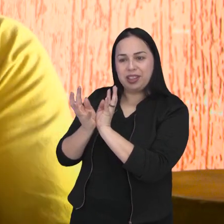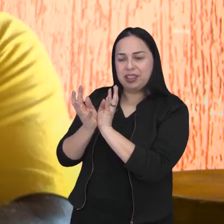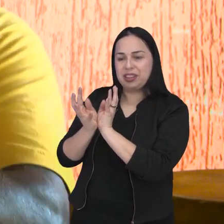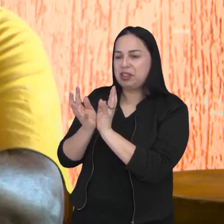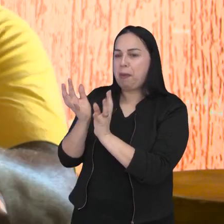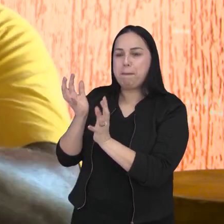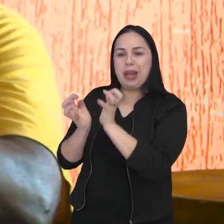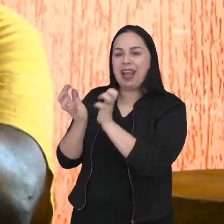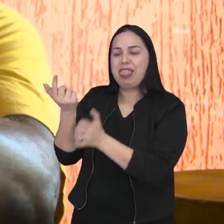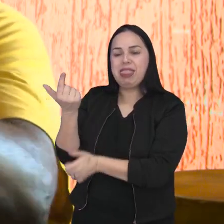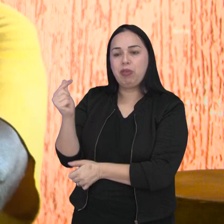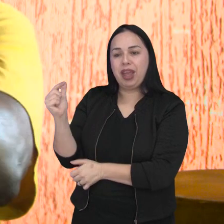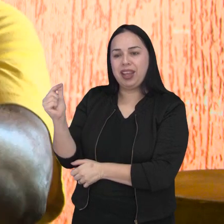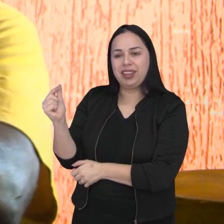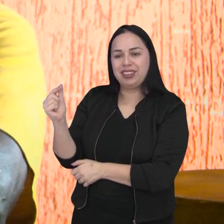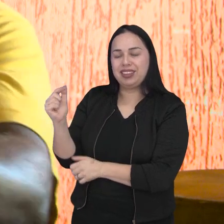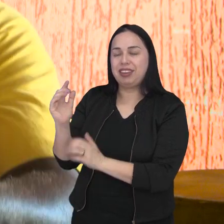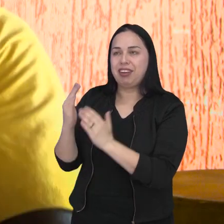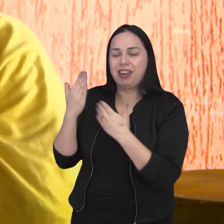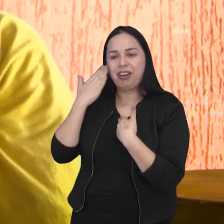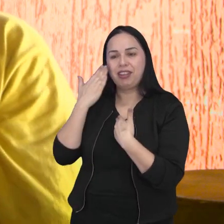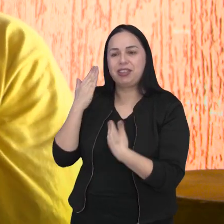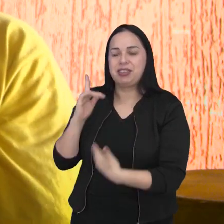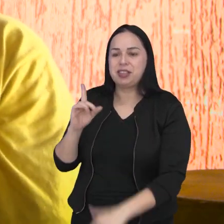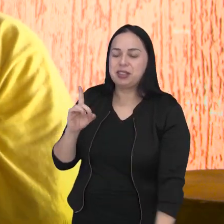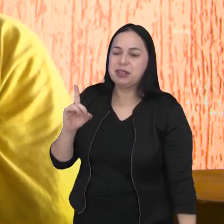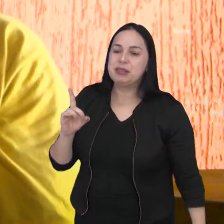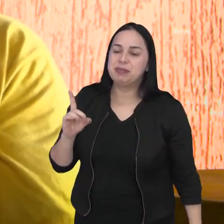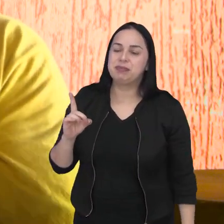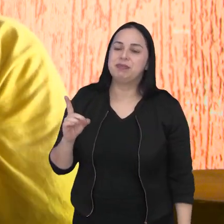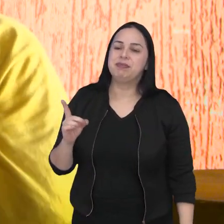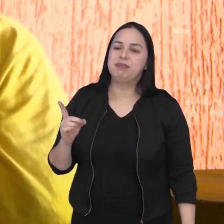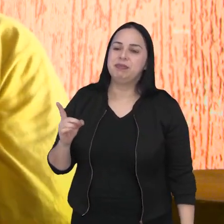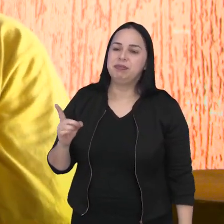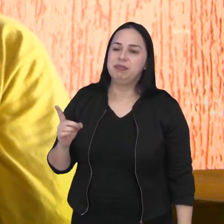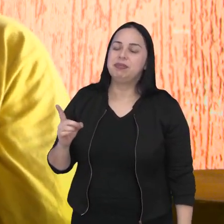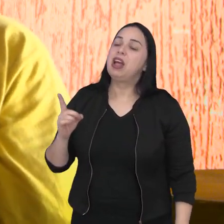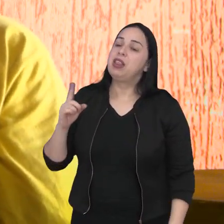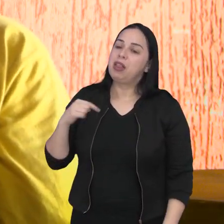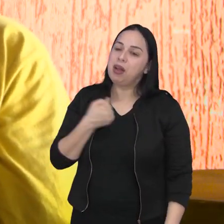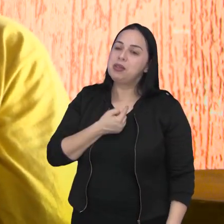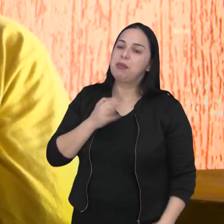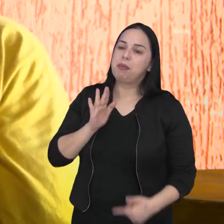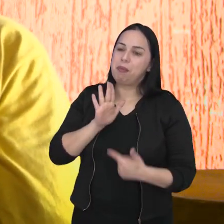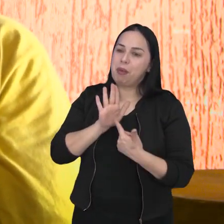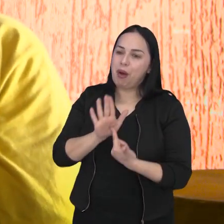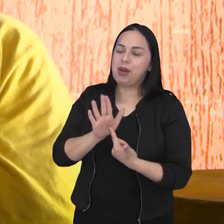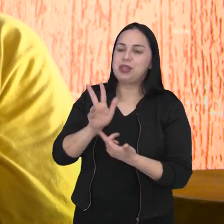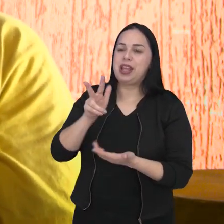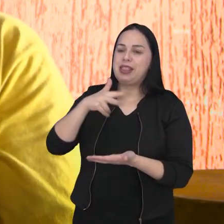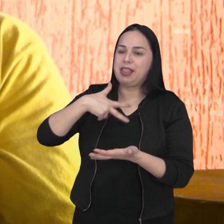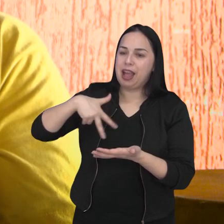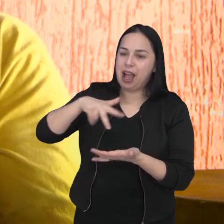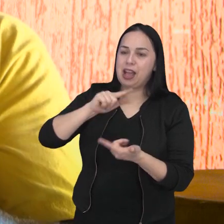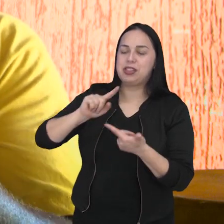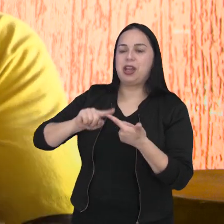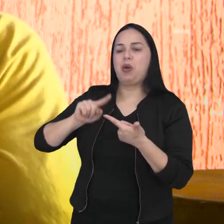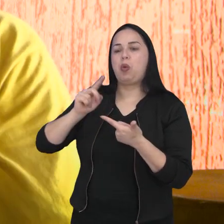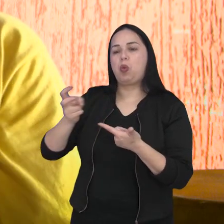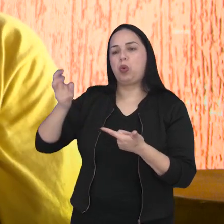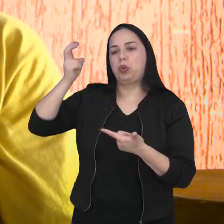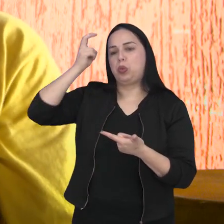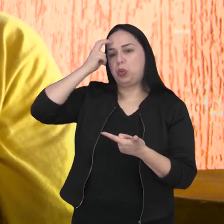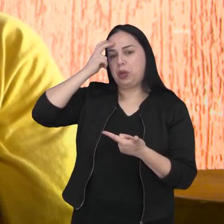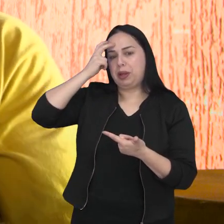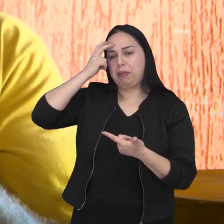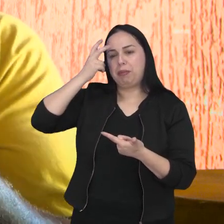coisa assim... tudo dentro do jongo ali, não tem, graças a Deus. A gente leva a